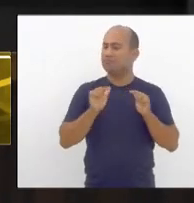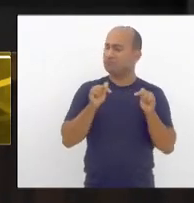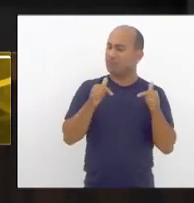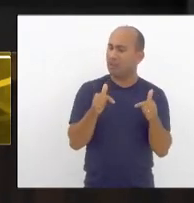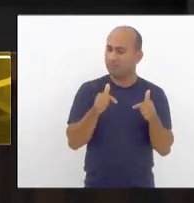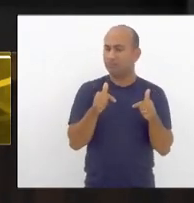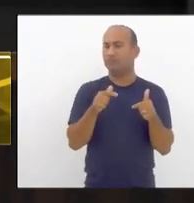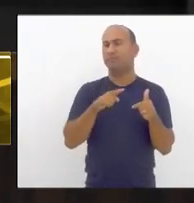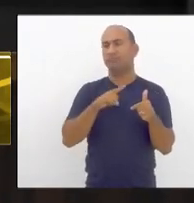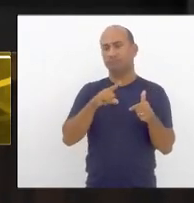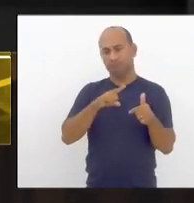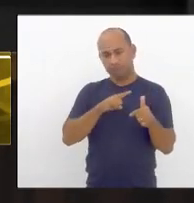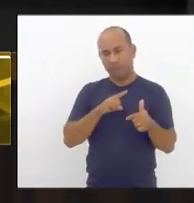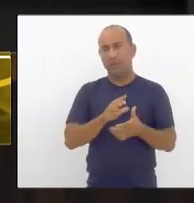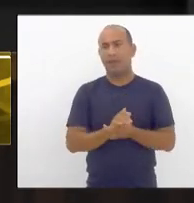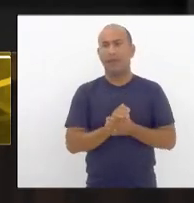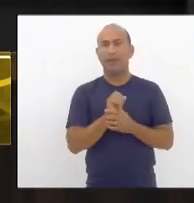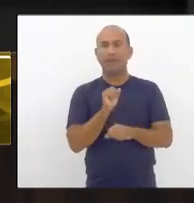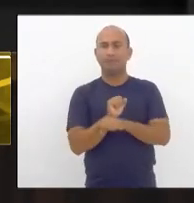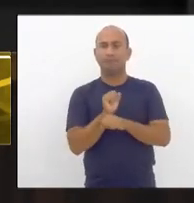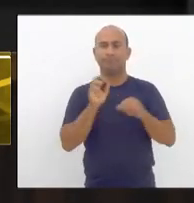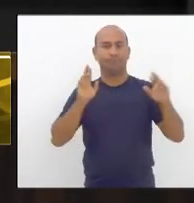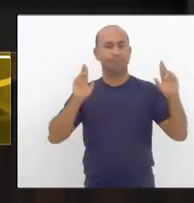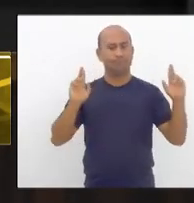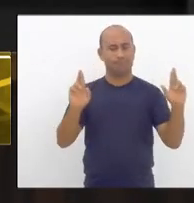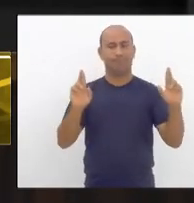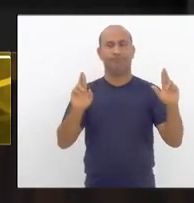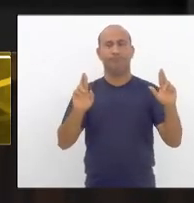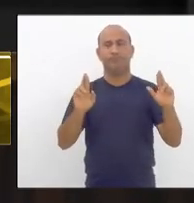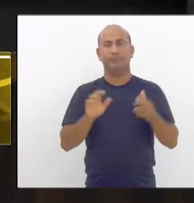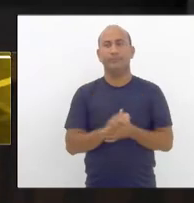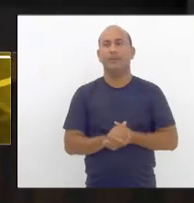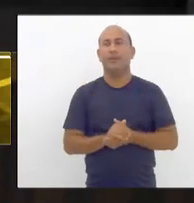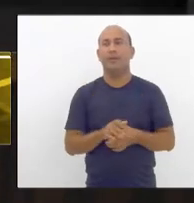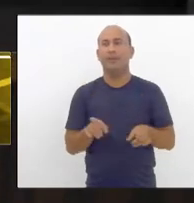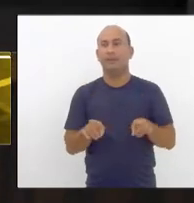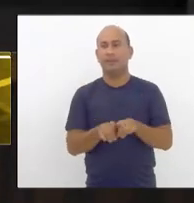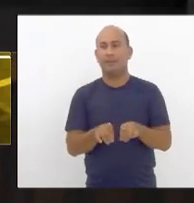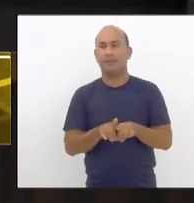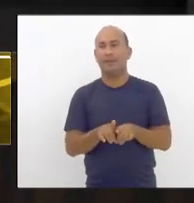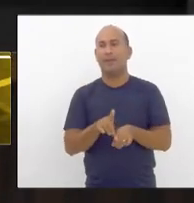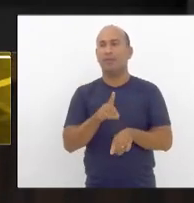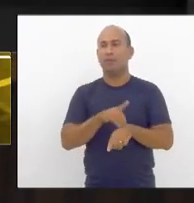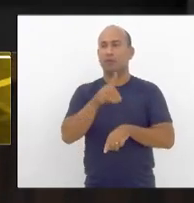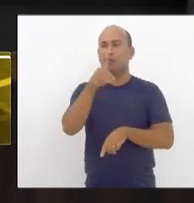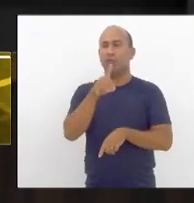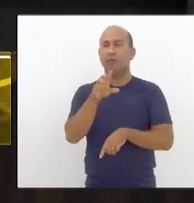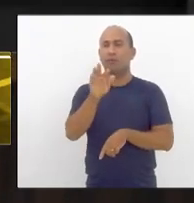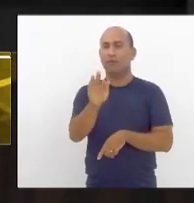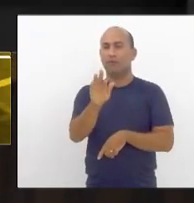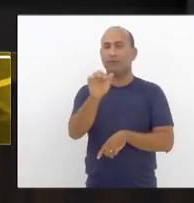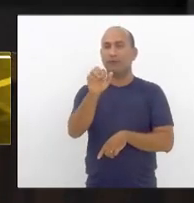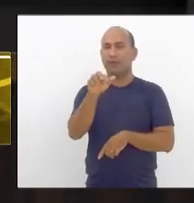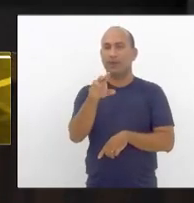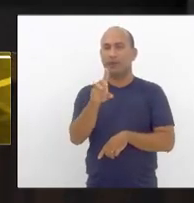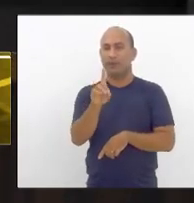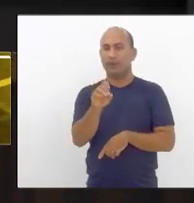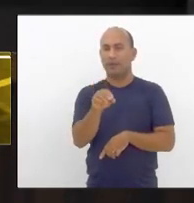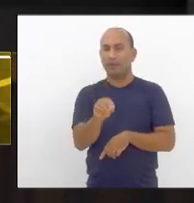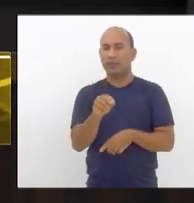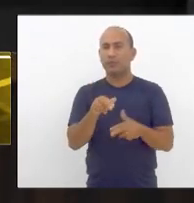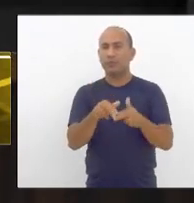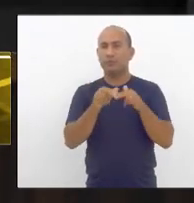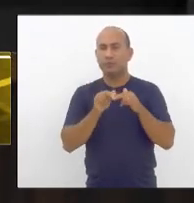ousados e esperançosos como Dr Fernando broa para promover o aquecimento